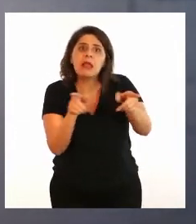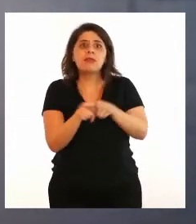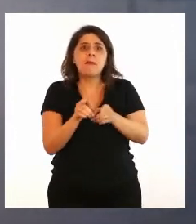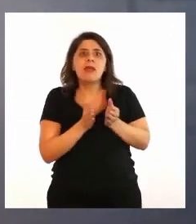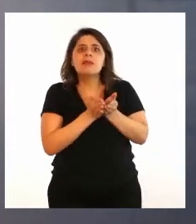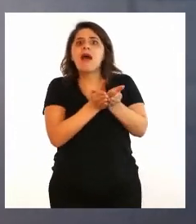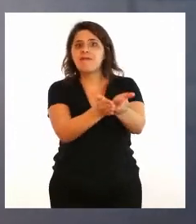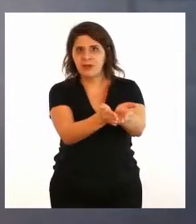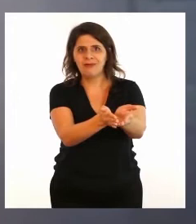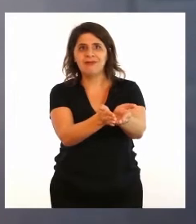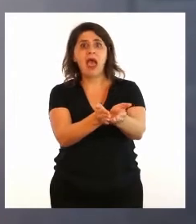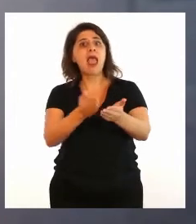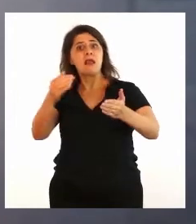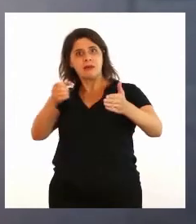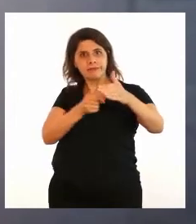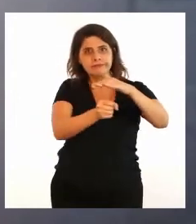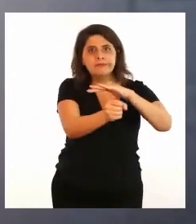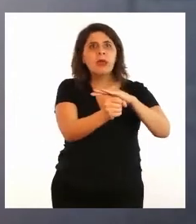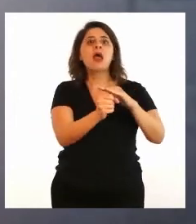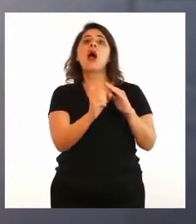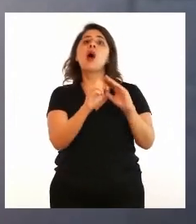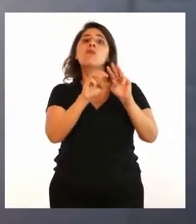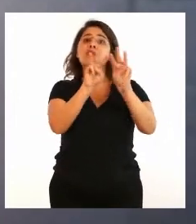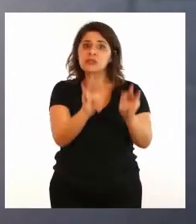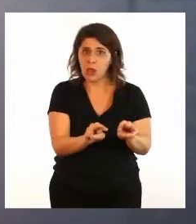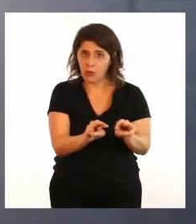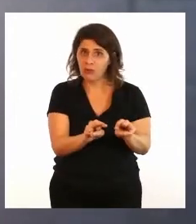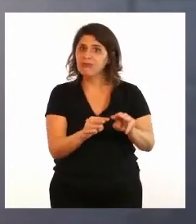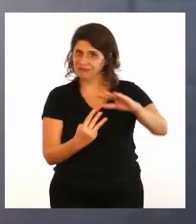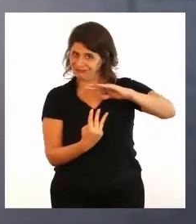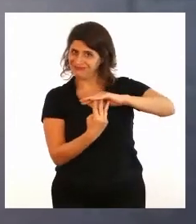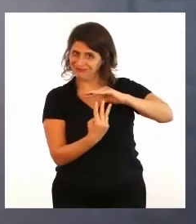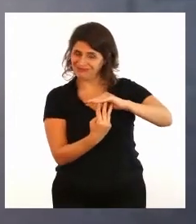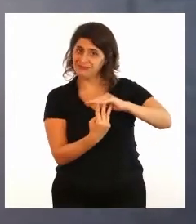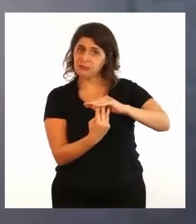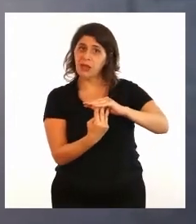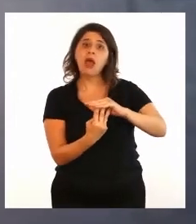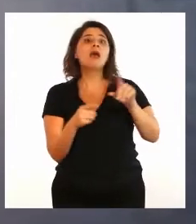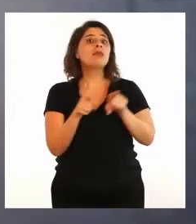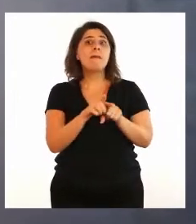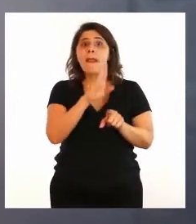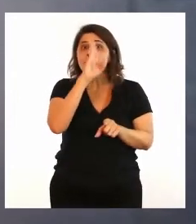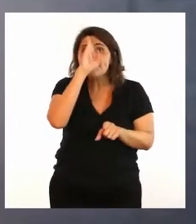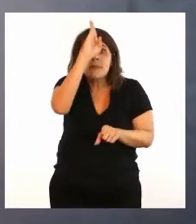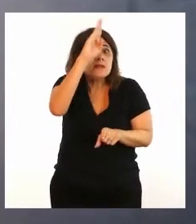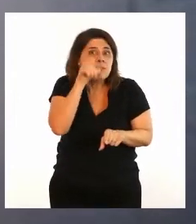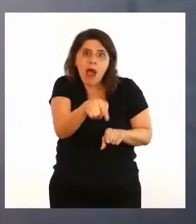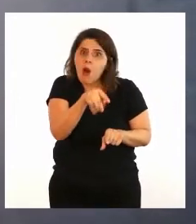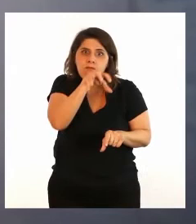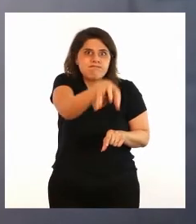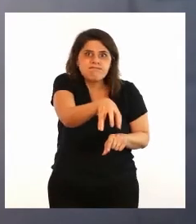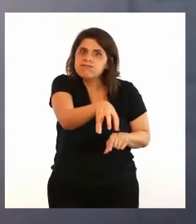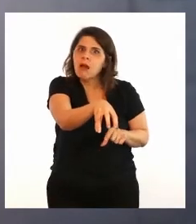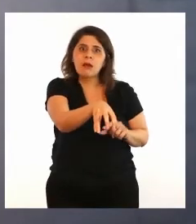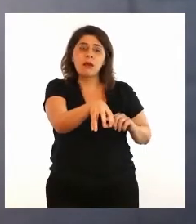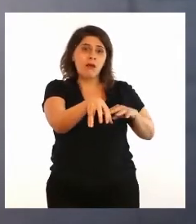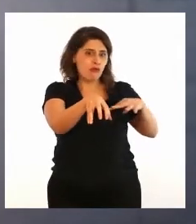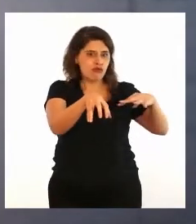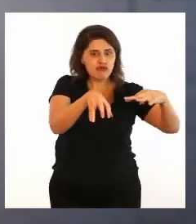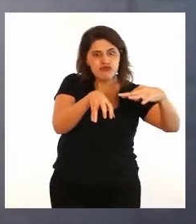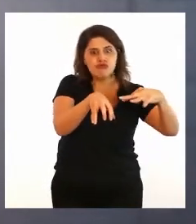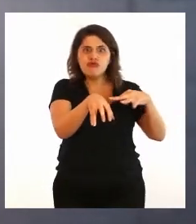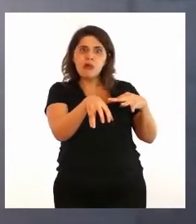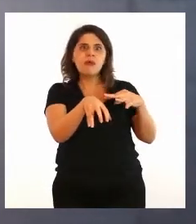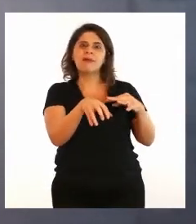Museu Nacional, como ele se tornou uma das suas principais peças. Ele atraiu vários visitantes ilustres,